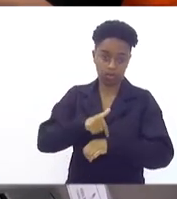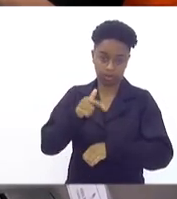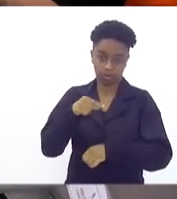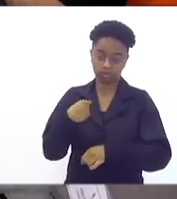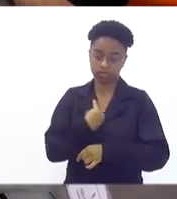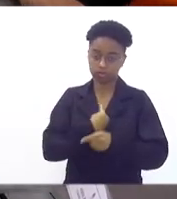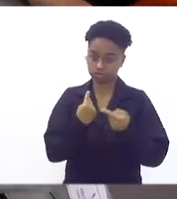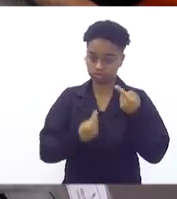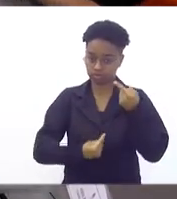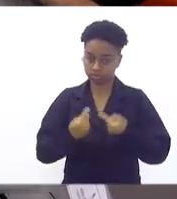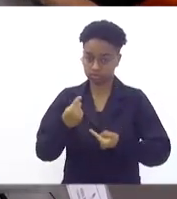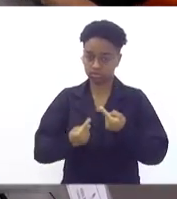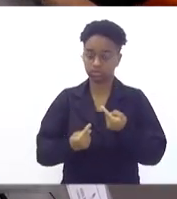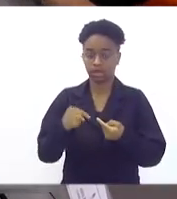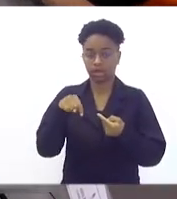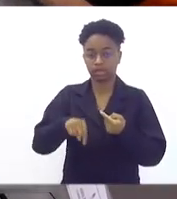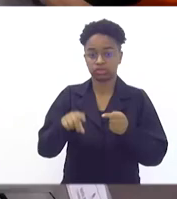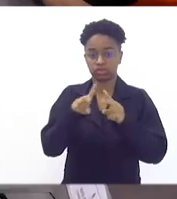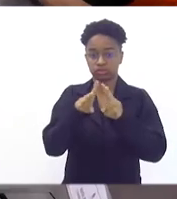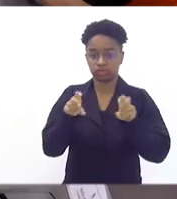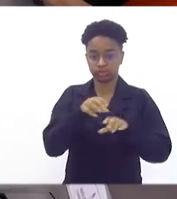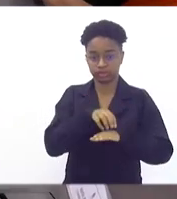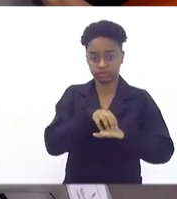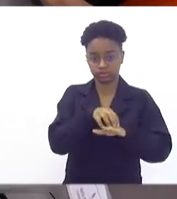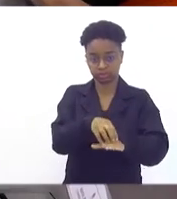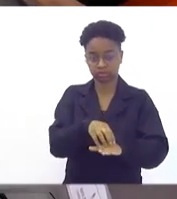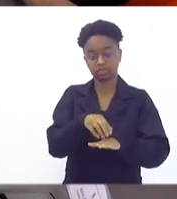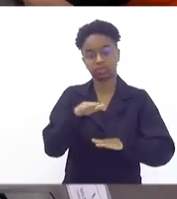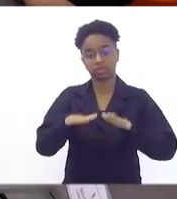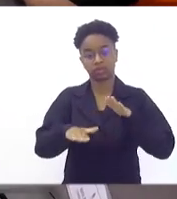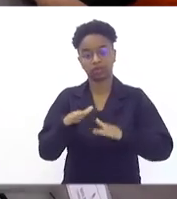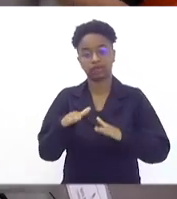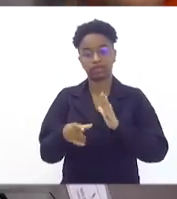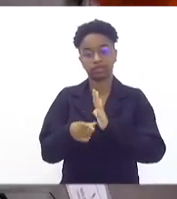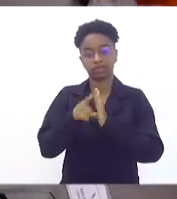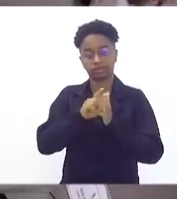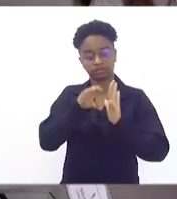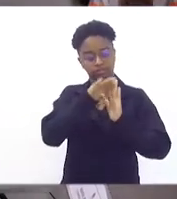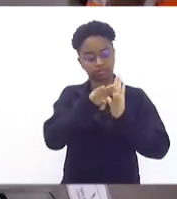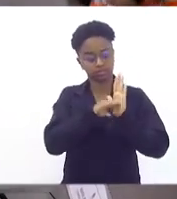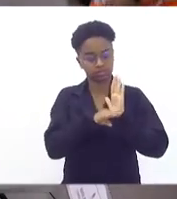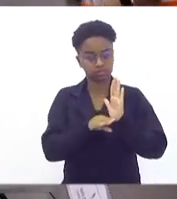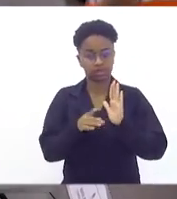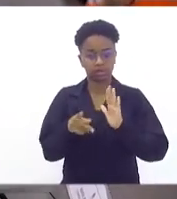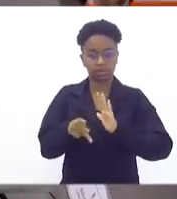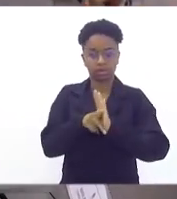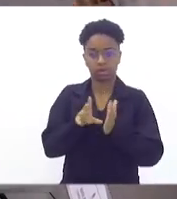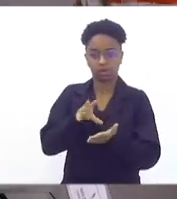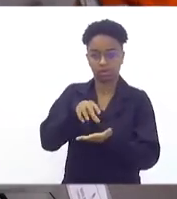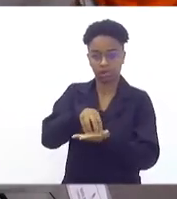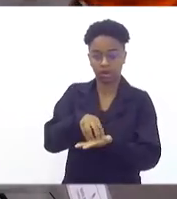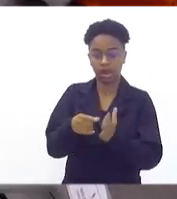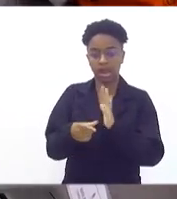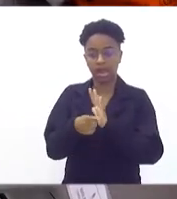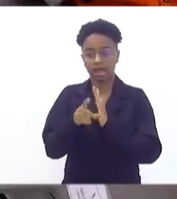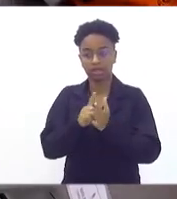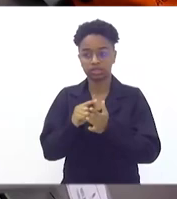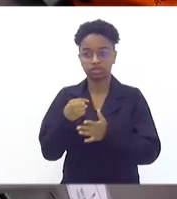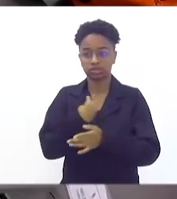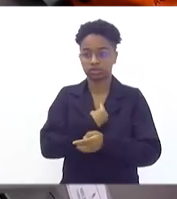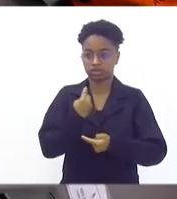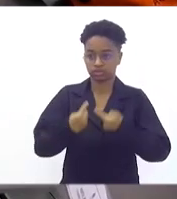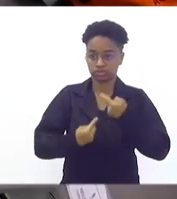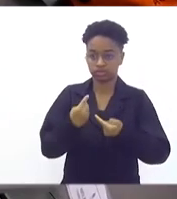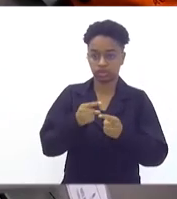deliberação nosso a questão do transporte talvez com uma e tive uma prévia das próprias concessionárias antes de chegarmos ao ao verdadeiro